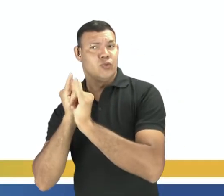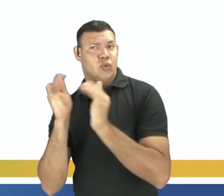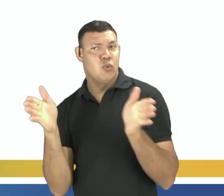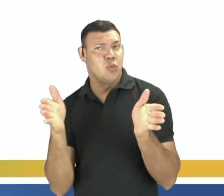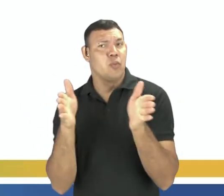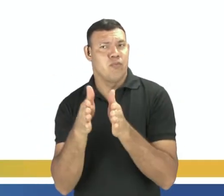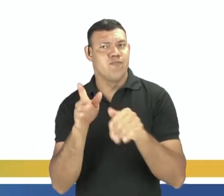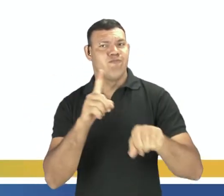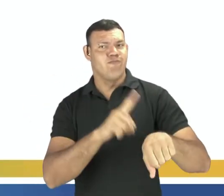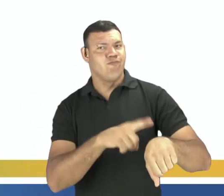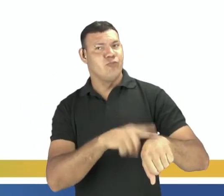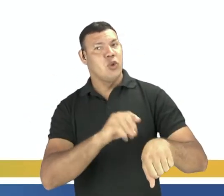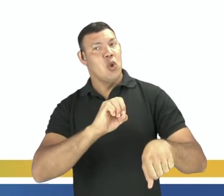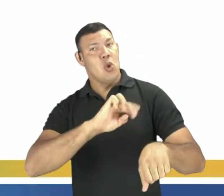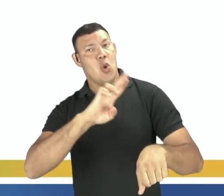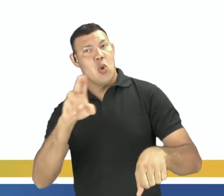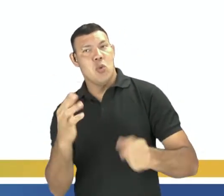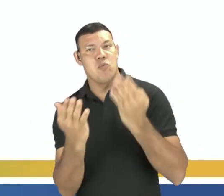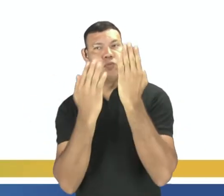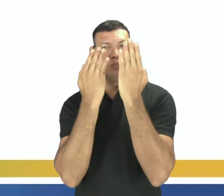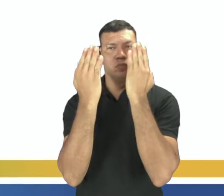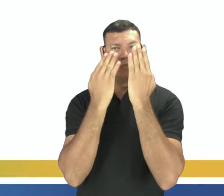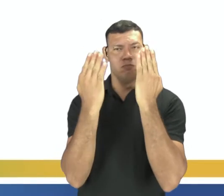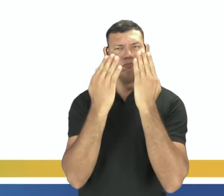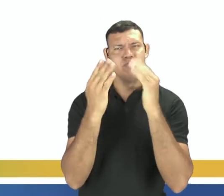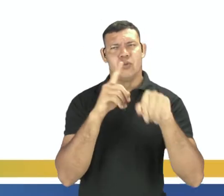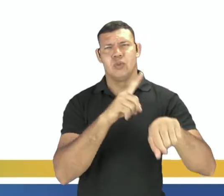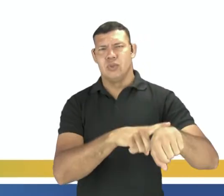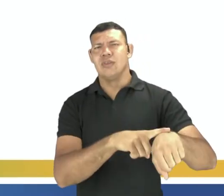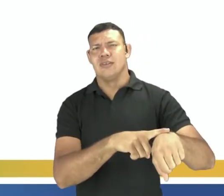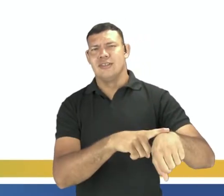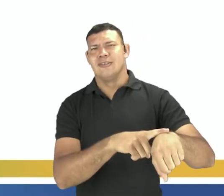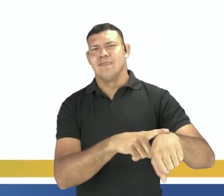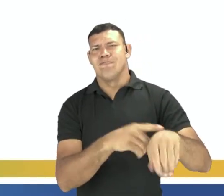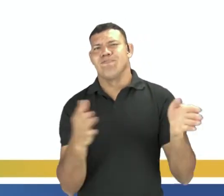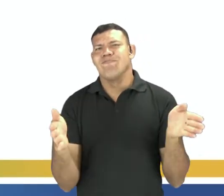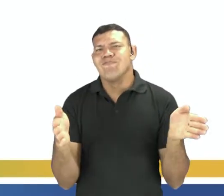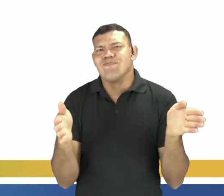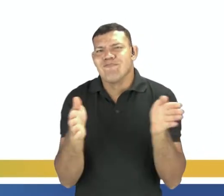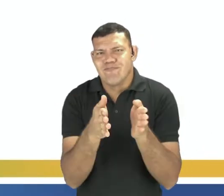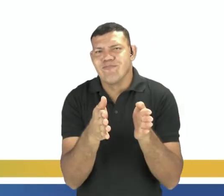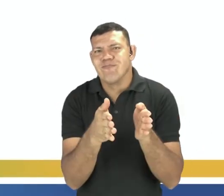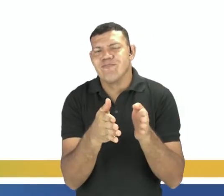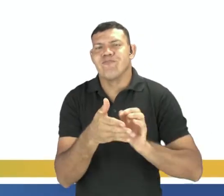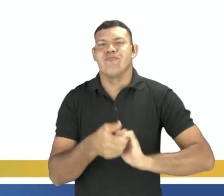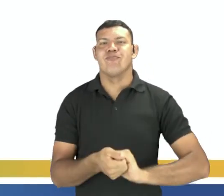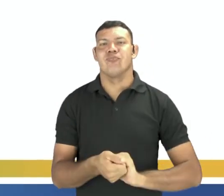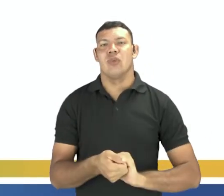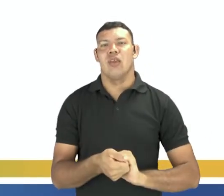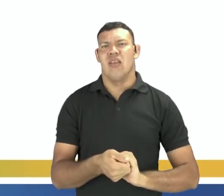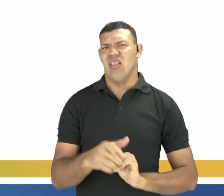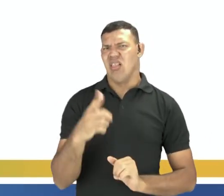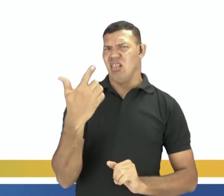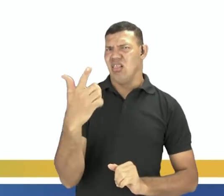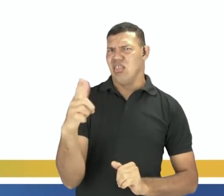curto, cronológico ou psicológico, o tempo em que se passa a ação é reduzida. Ou seja, nós não vamos